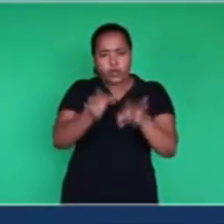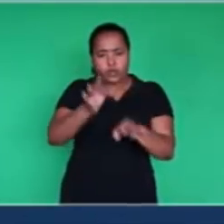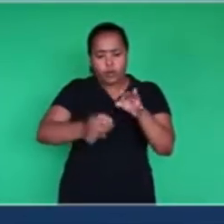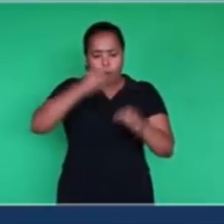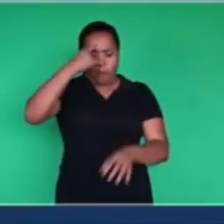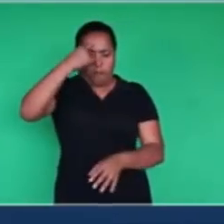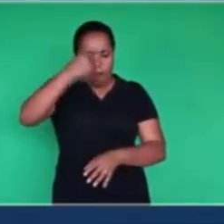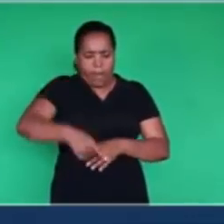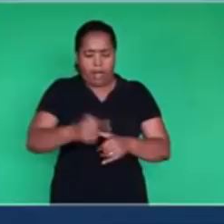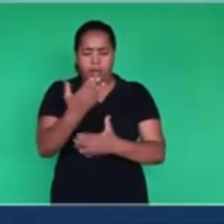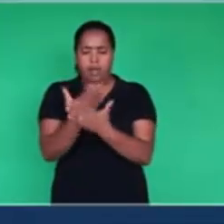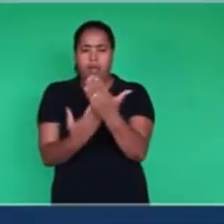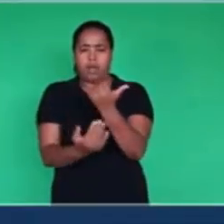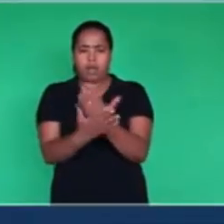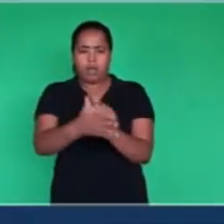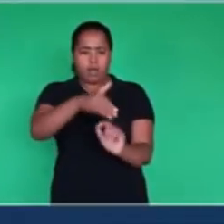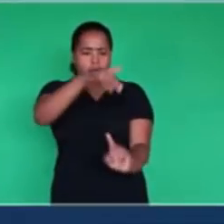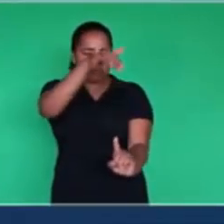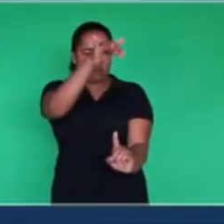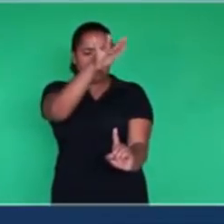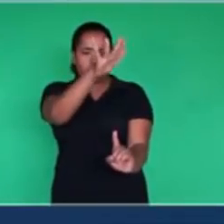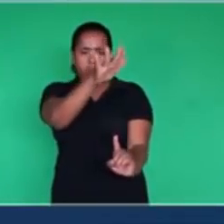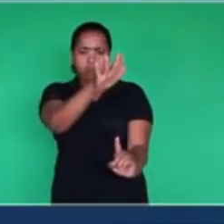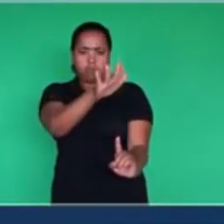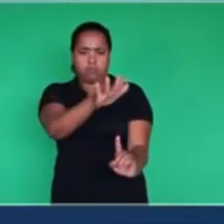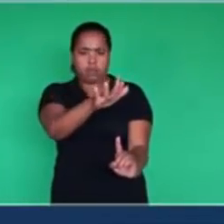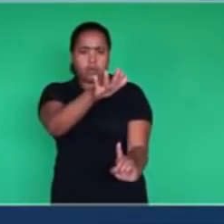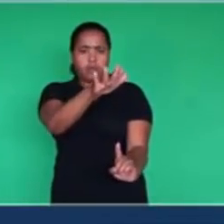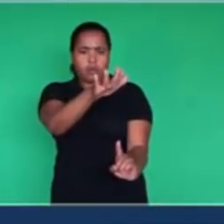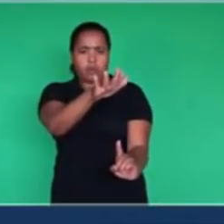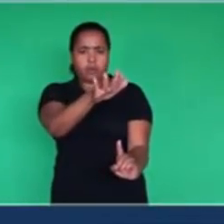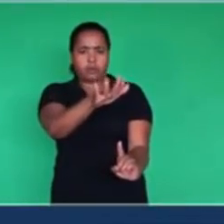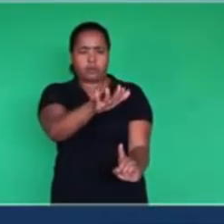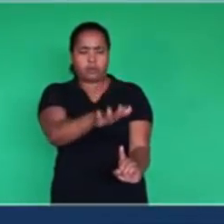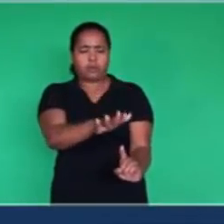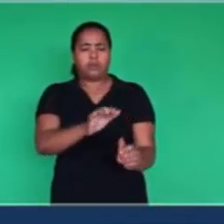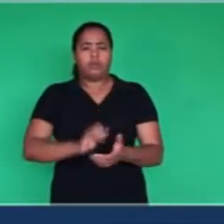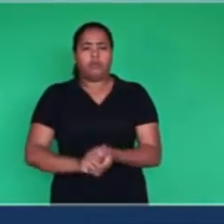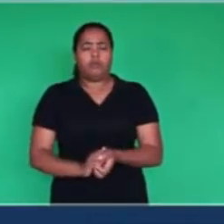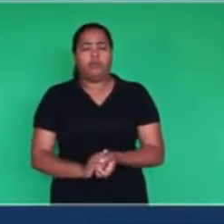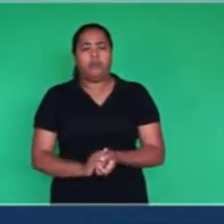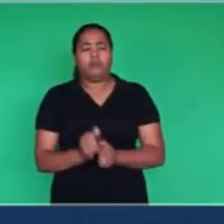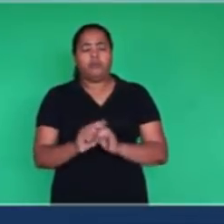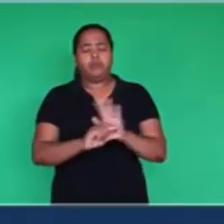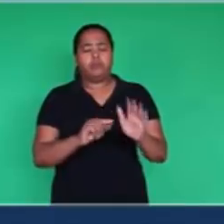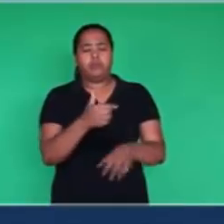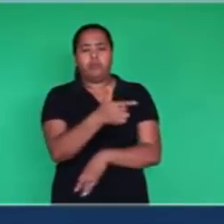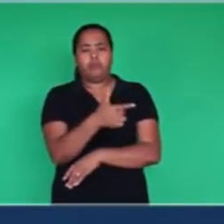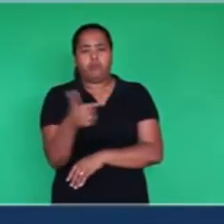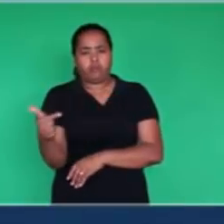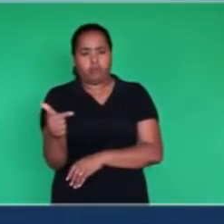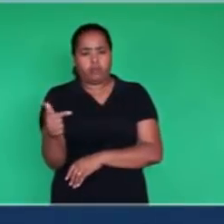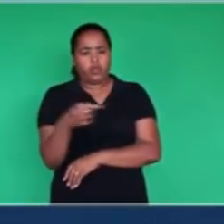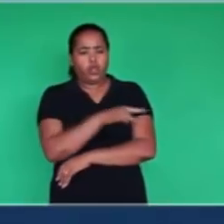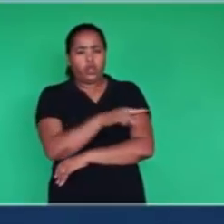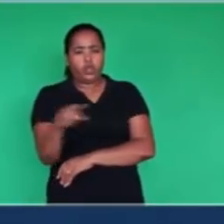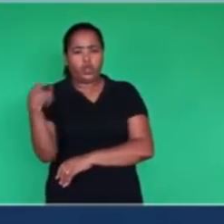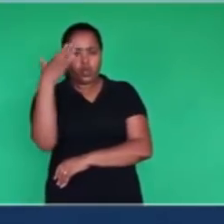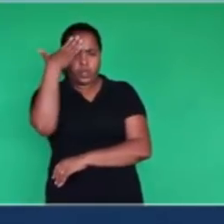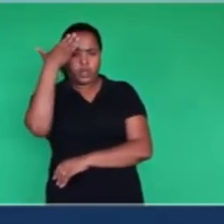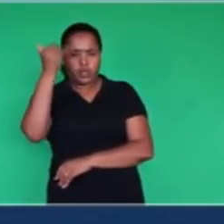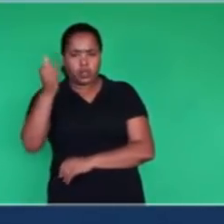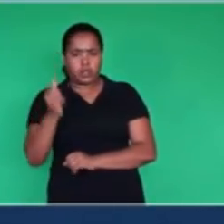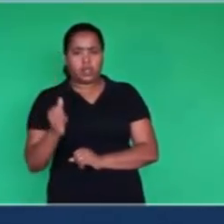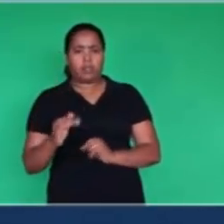a minha mão, que sobre elas tiver descarregado. Verso 22. E saberão os da casa de